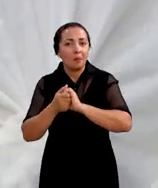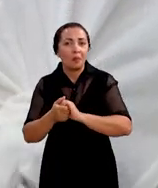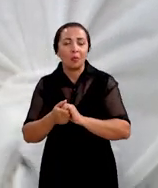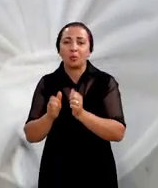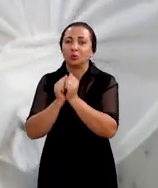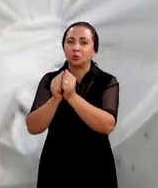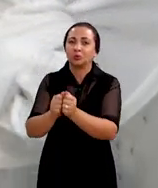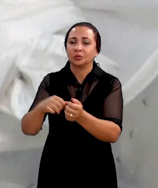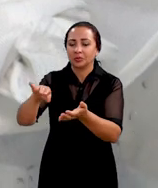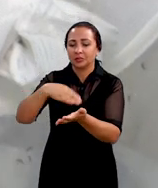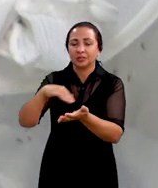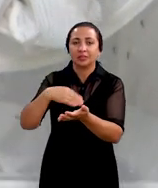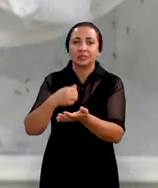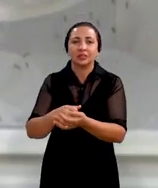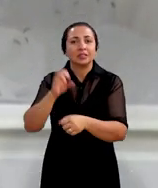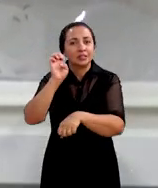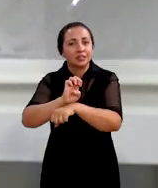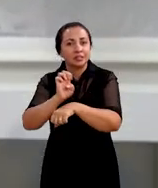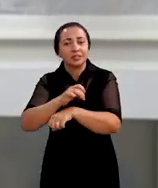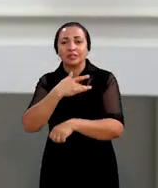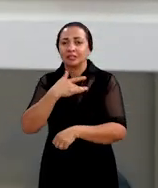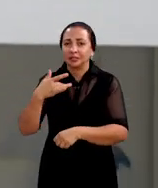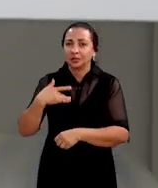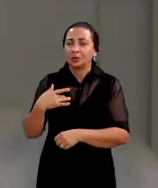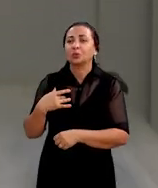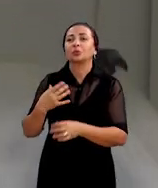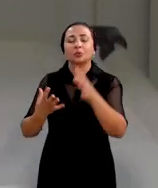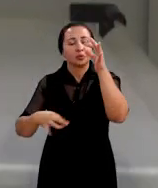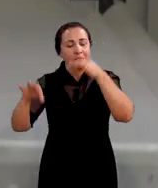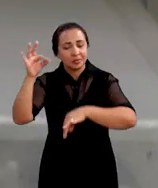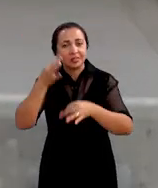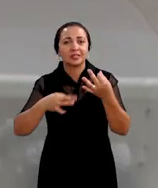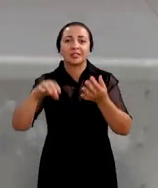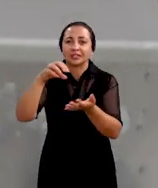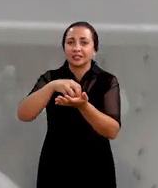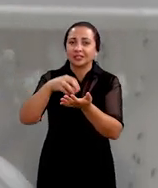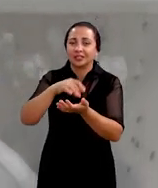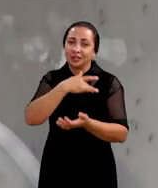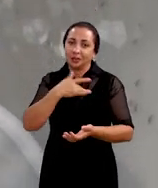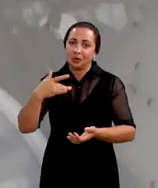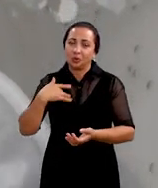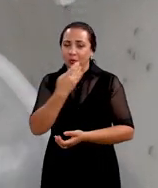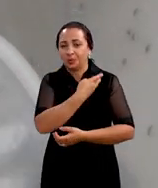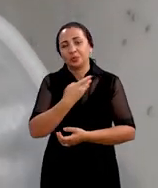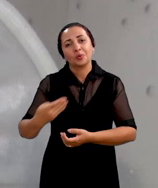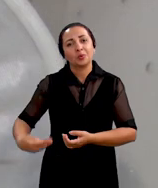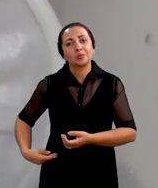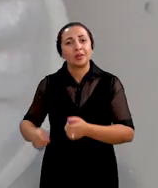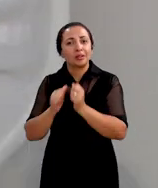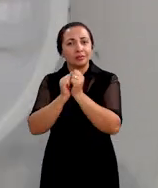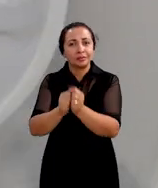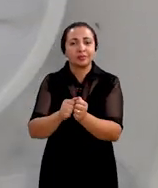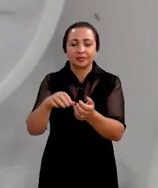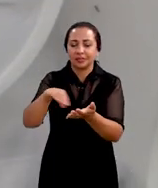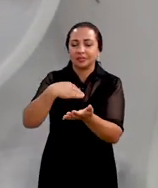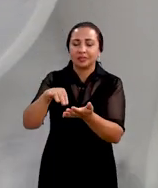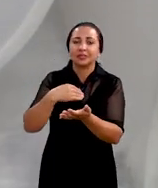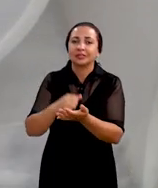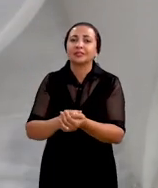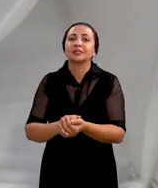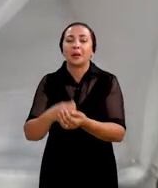tem colaboração com a Secretaria de Estado da Saúde, com o Laboratório Central de Saúde Pública e com